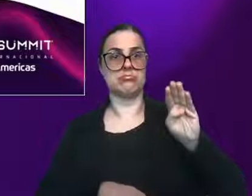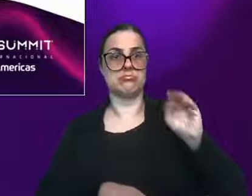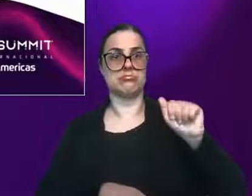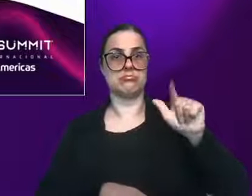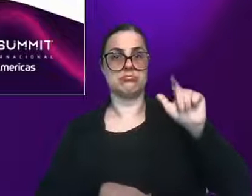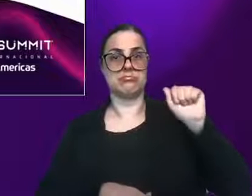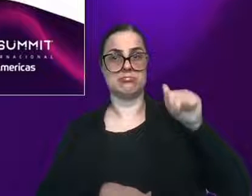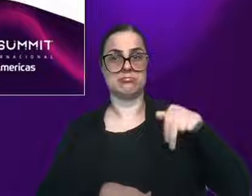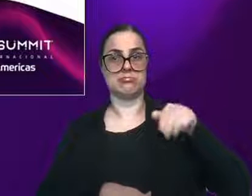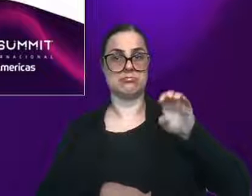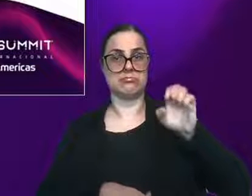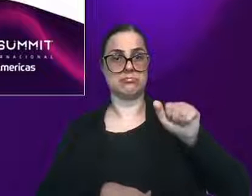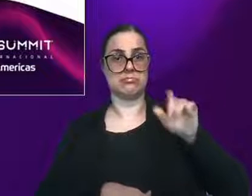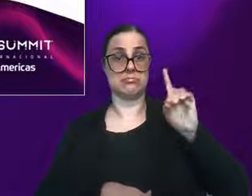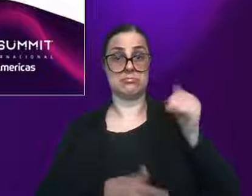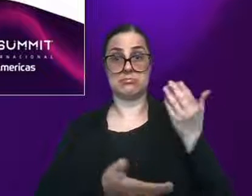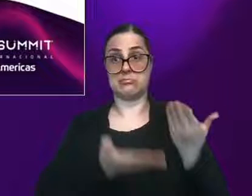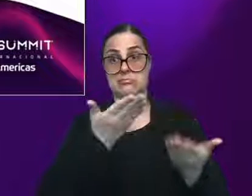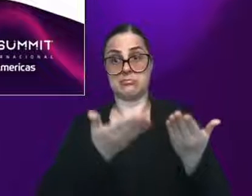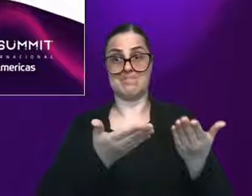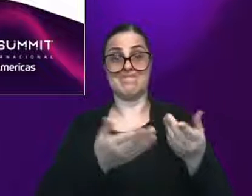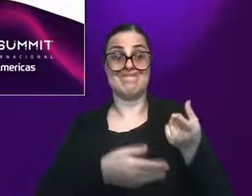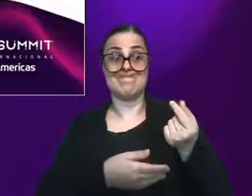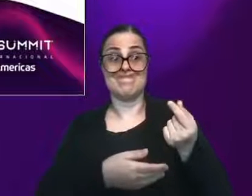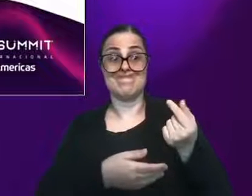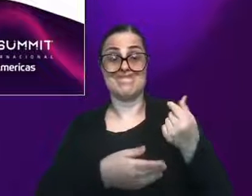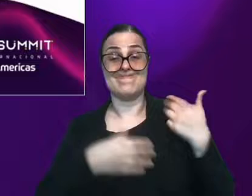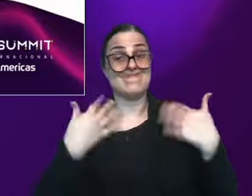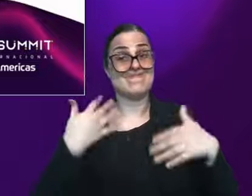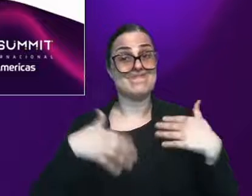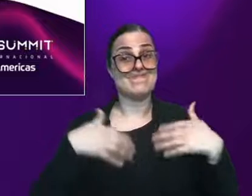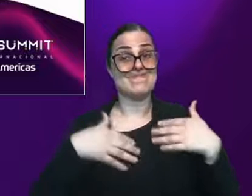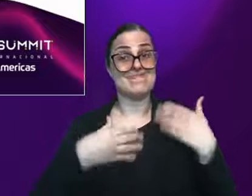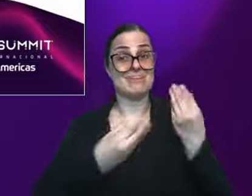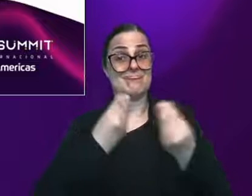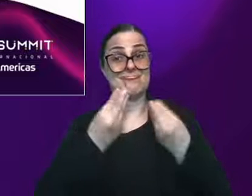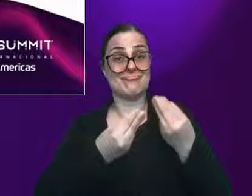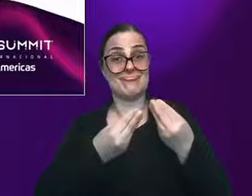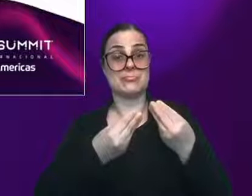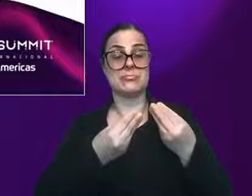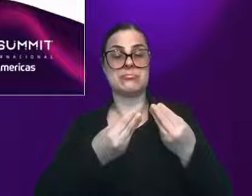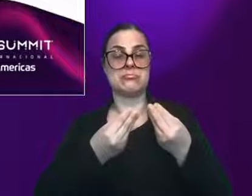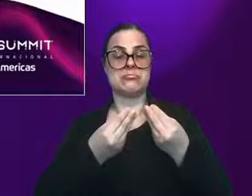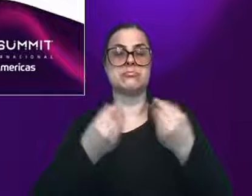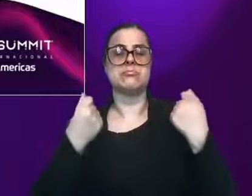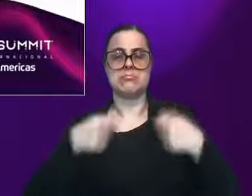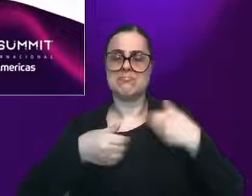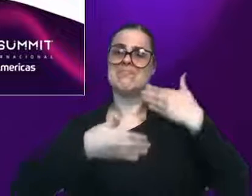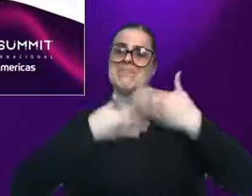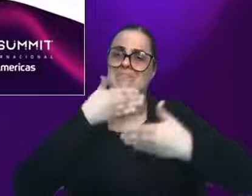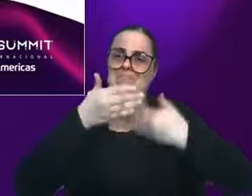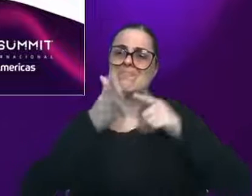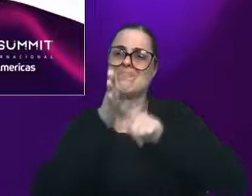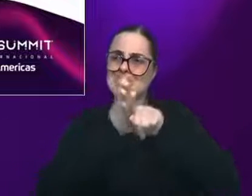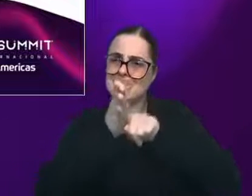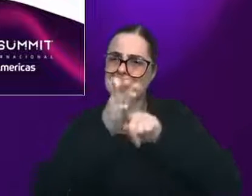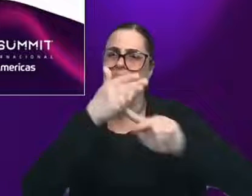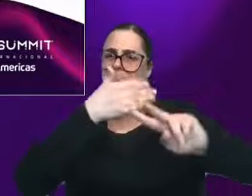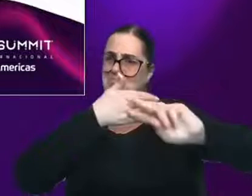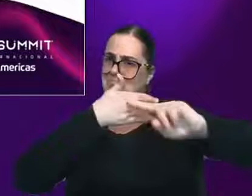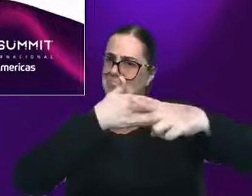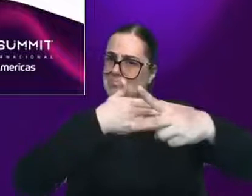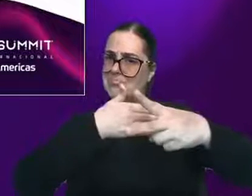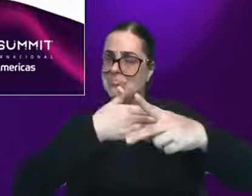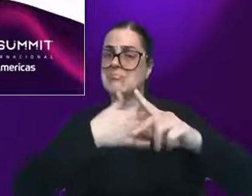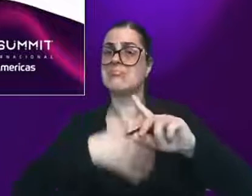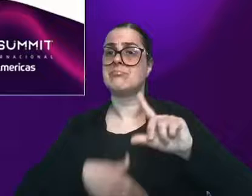custo, então a gente precisa andar com essas informações para realmente ter certeza de como nós